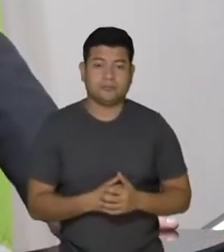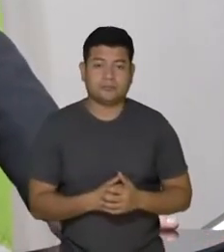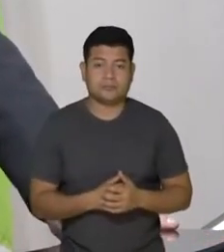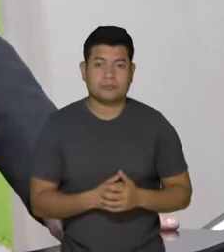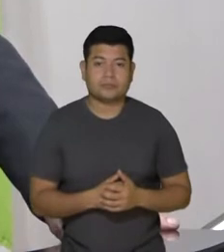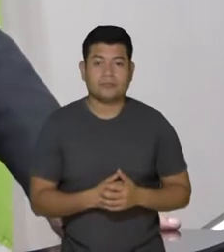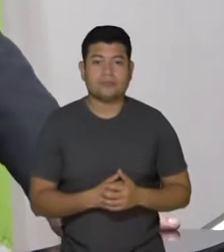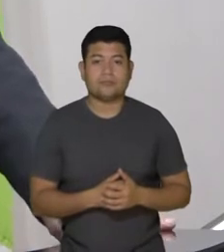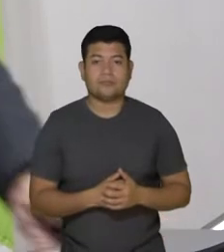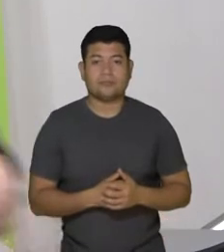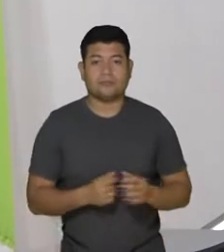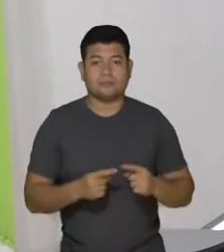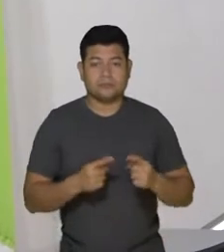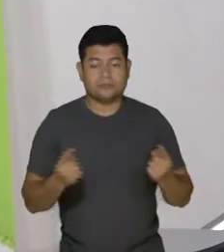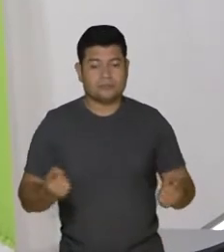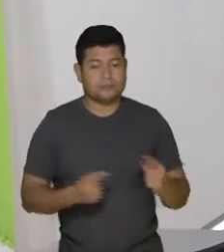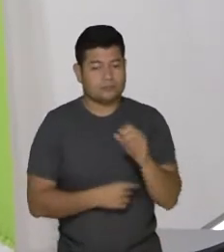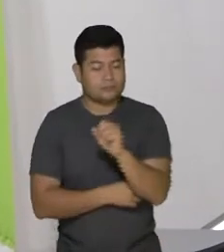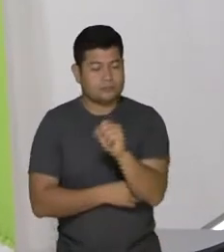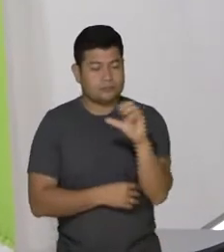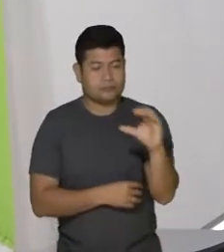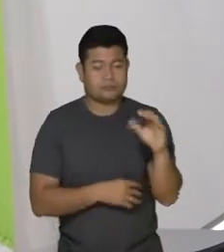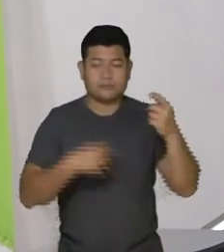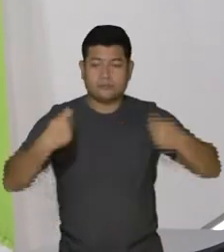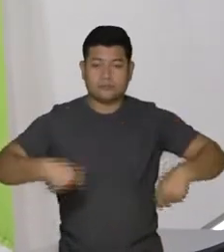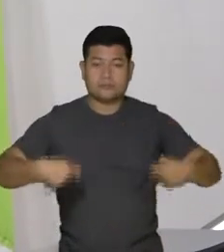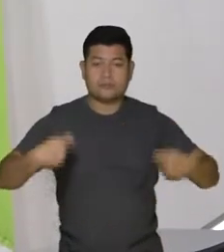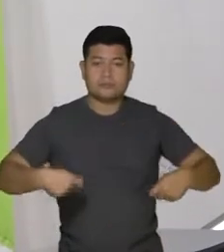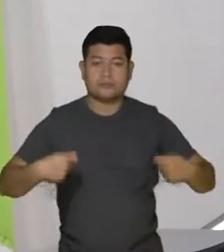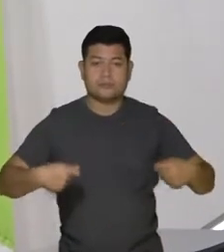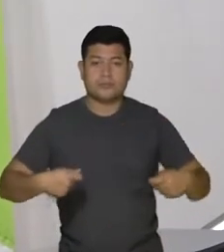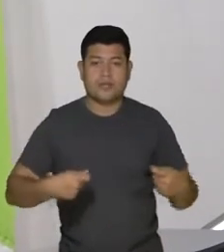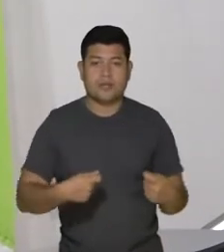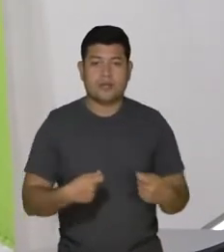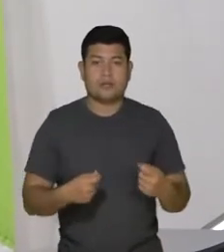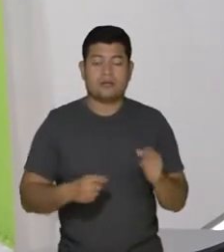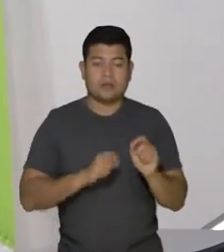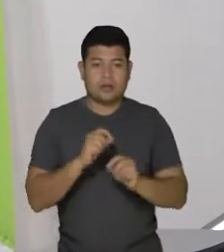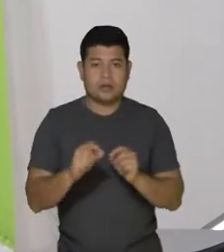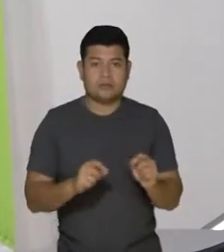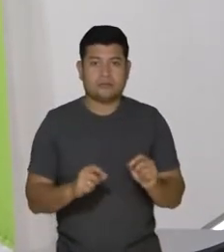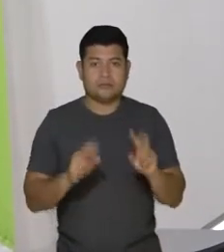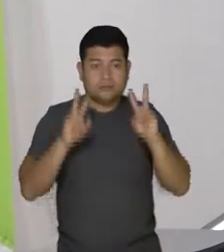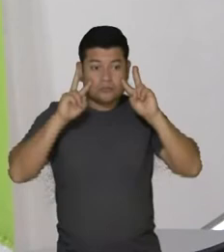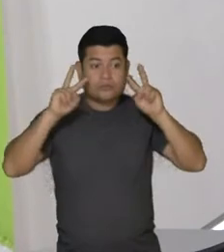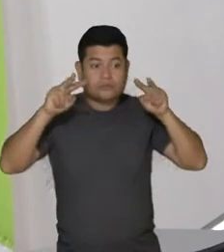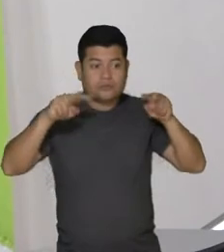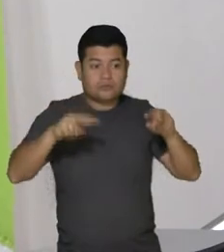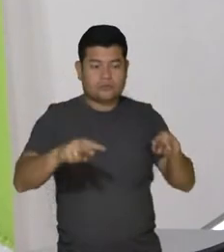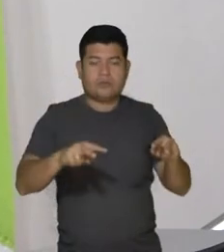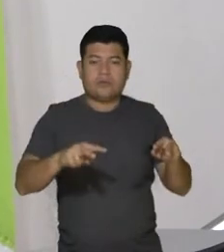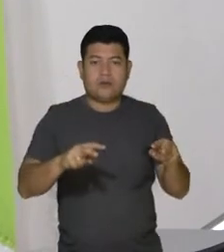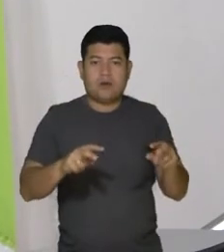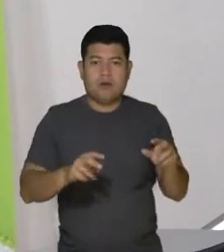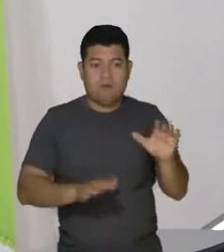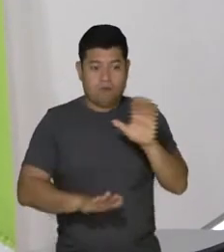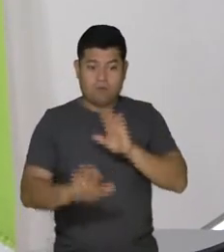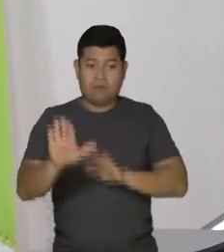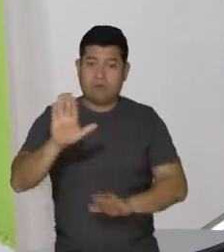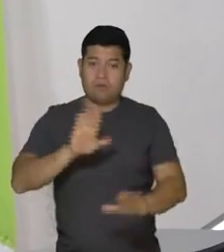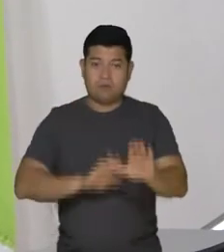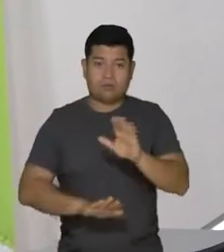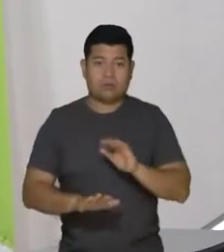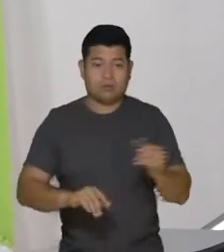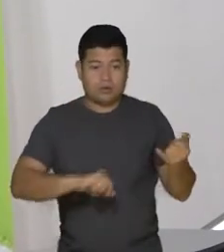então Santa Catarina precisa olhar com mais cuidado isso essa questão da nossa